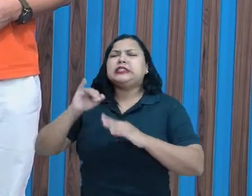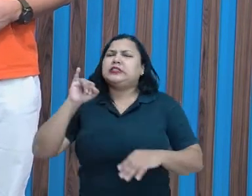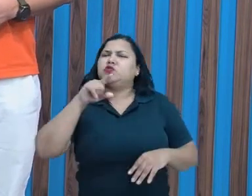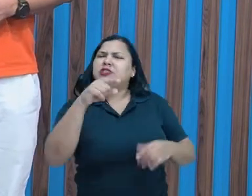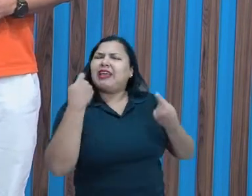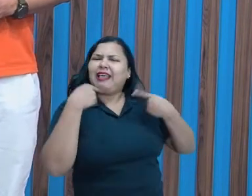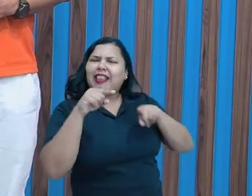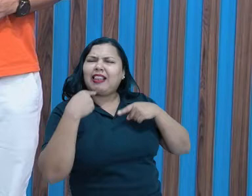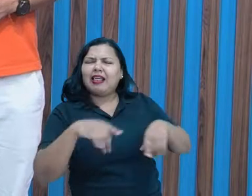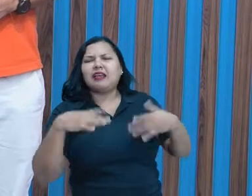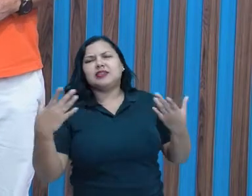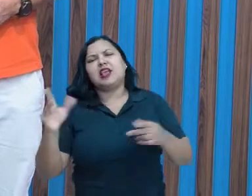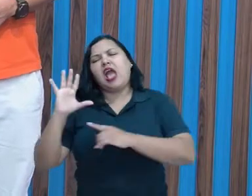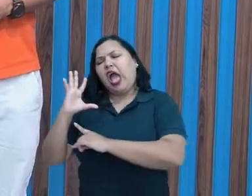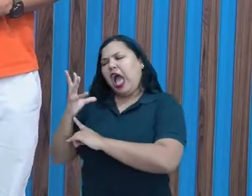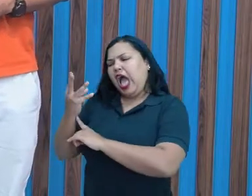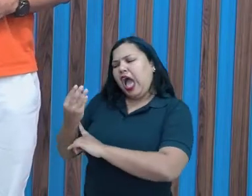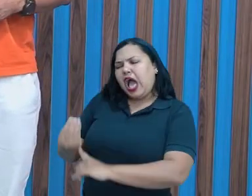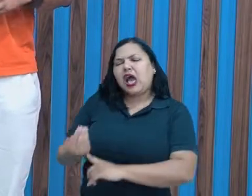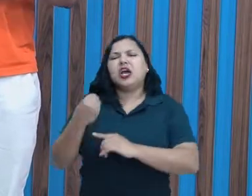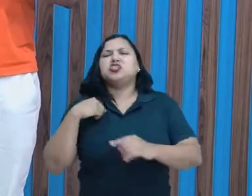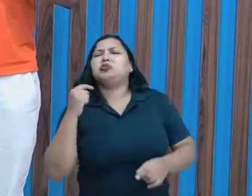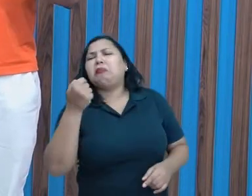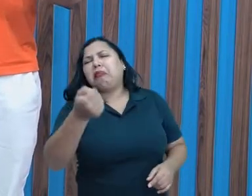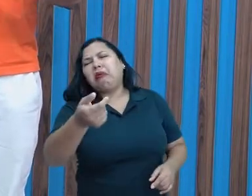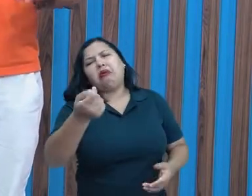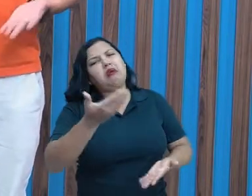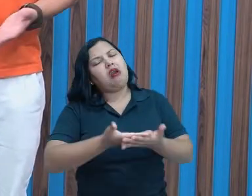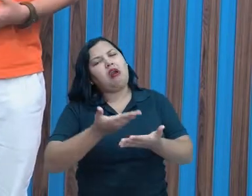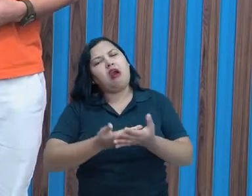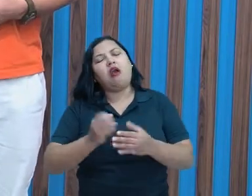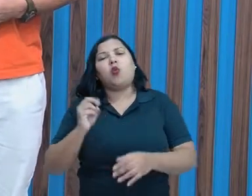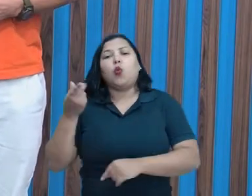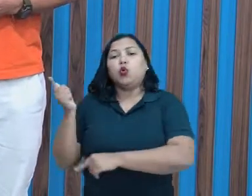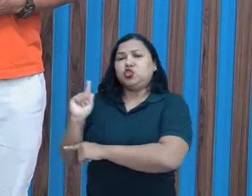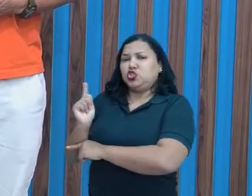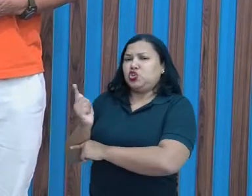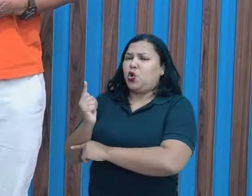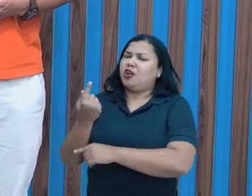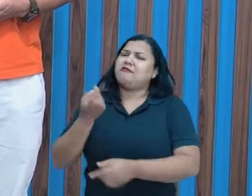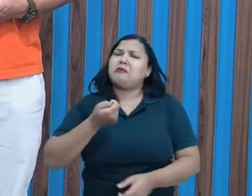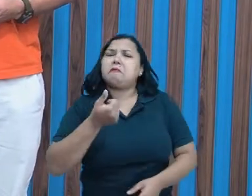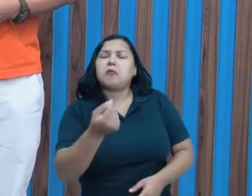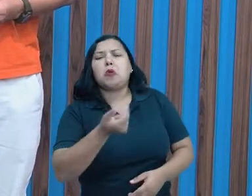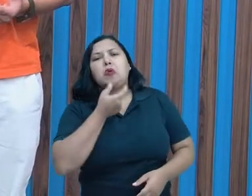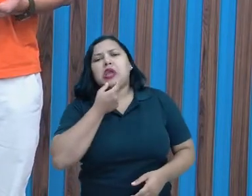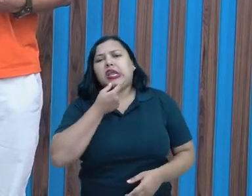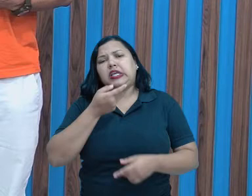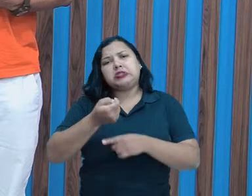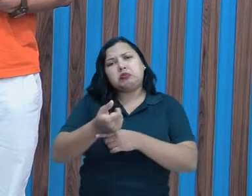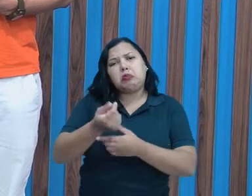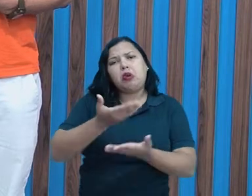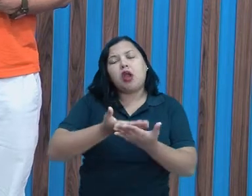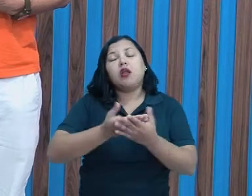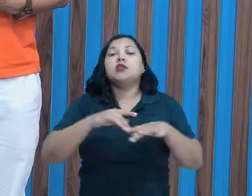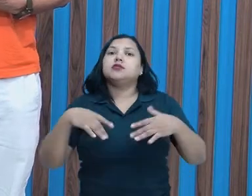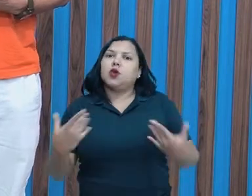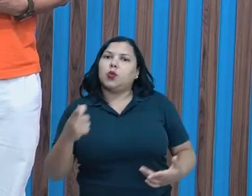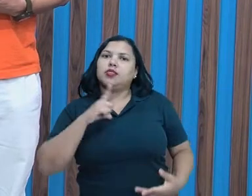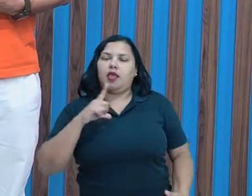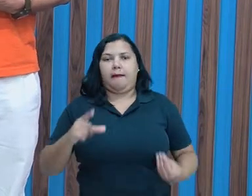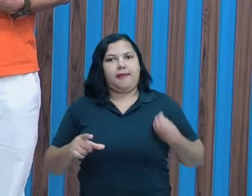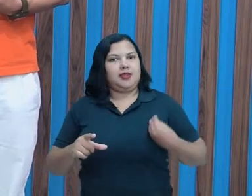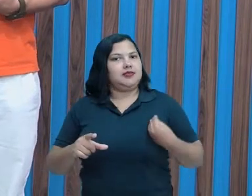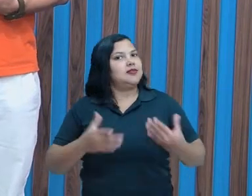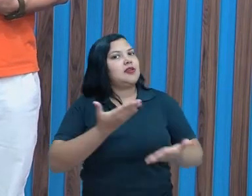aulas de arte são poucas, que as aulas de. Sei lá, de geografia são poucas, que as aulas de inglês são poucas, vocês têm as aulas presenciais na